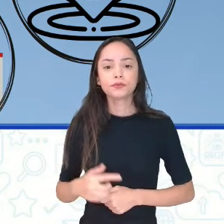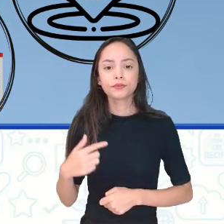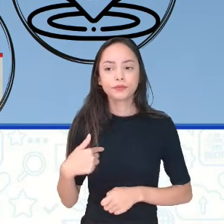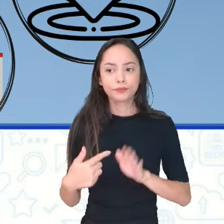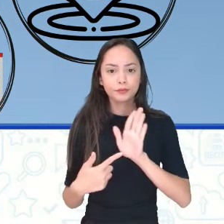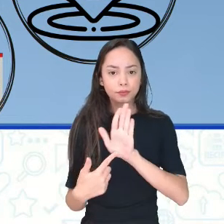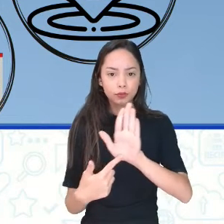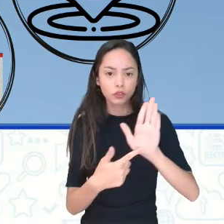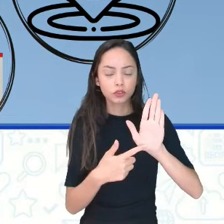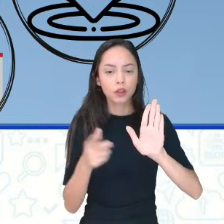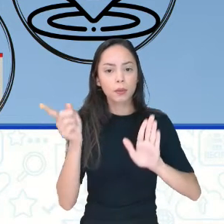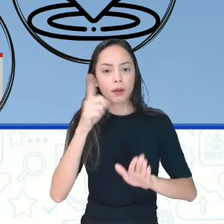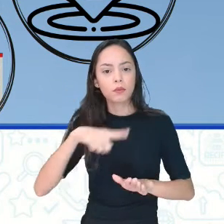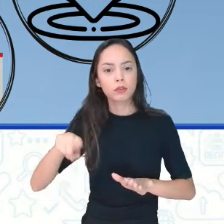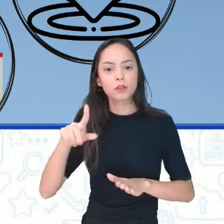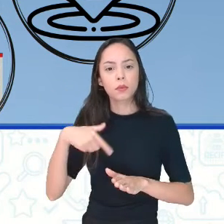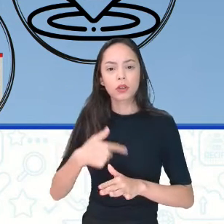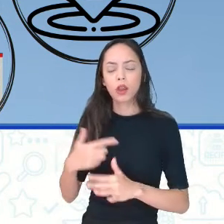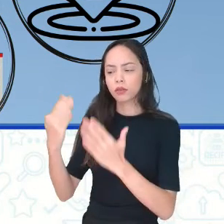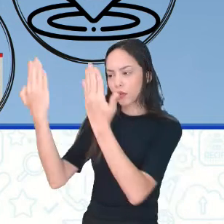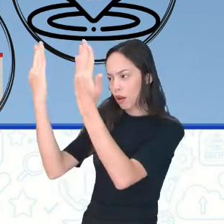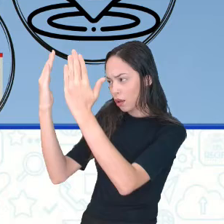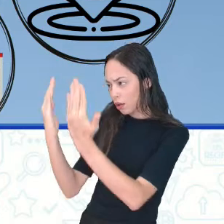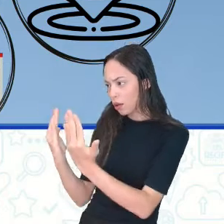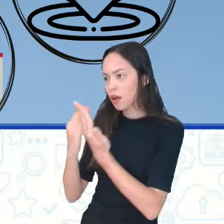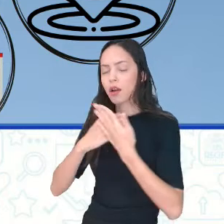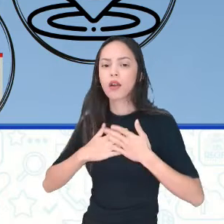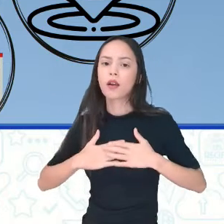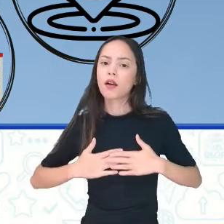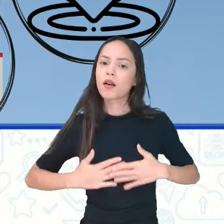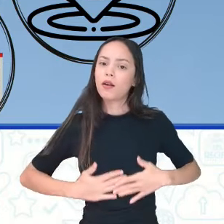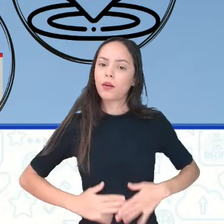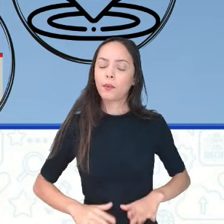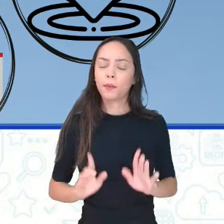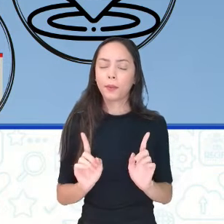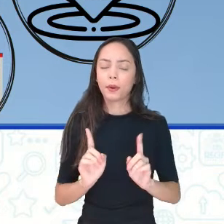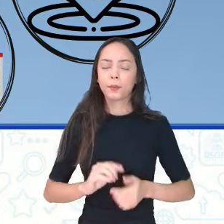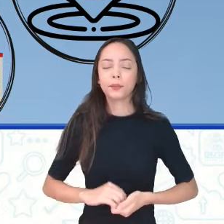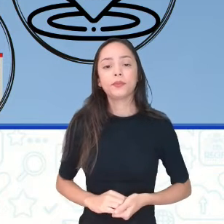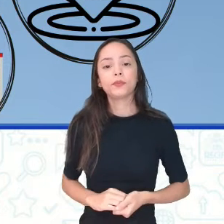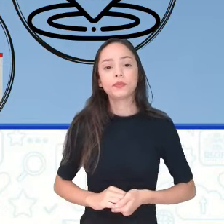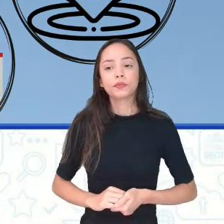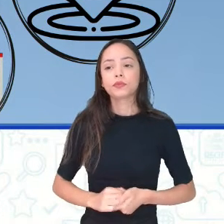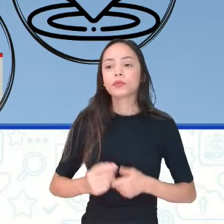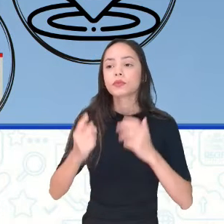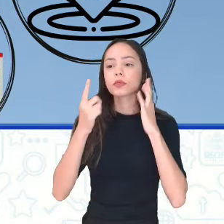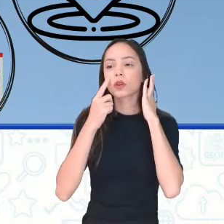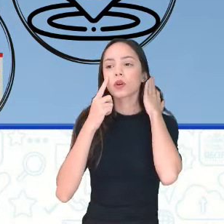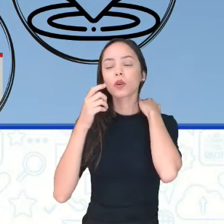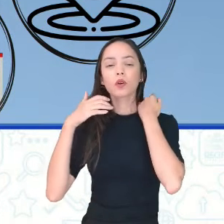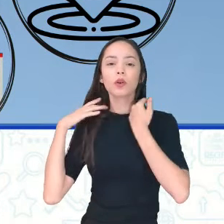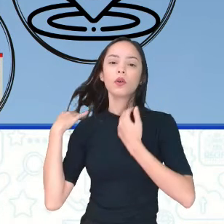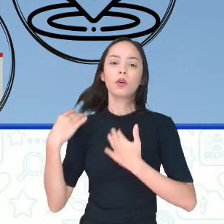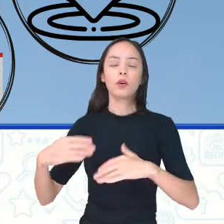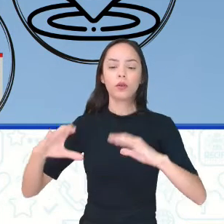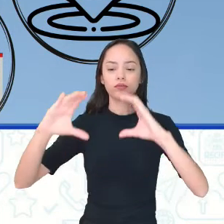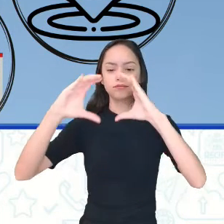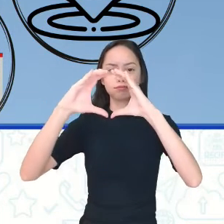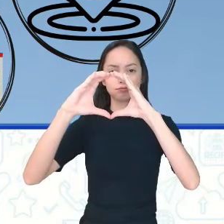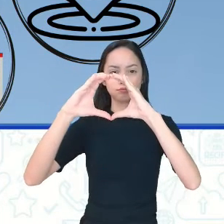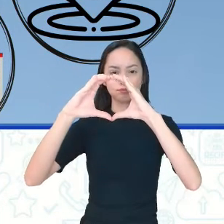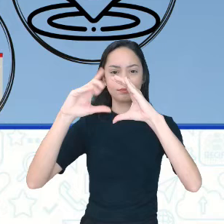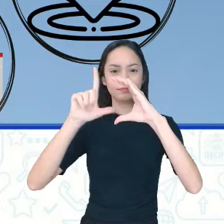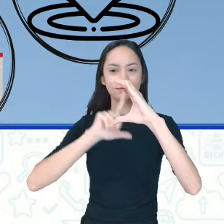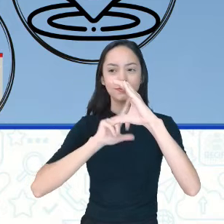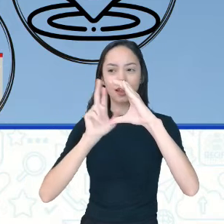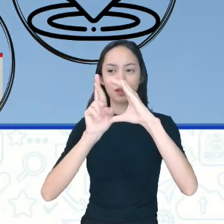tá? E a gente vai analisar com calma isso daqui. Então esse cifrão aí no meio, daí tem uma imagem aí com um monte